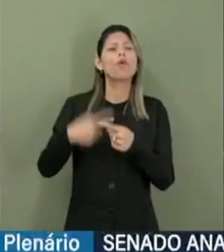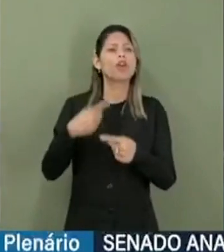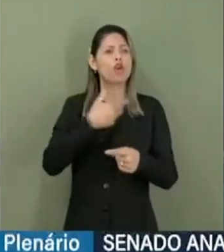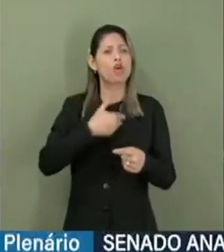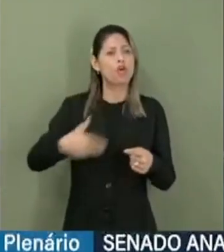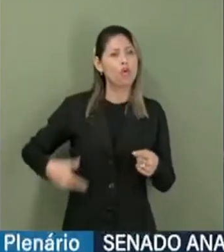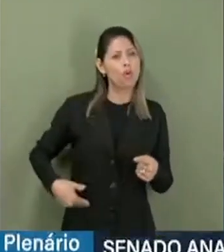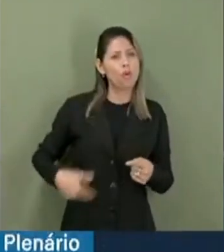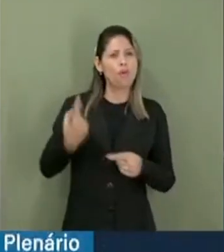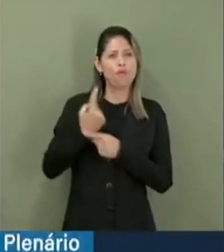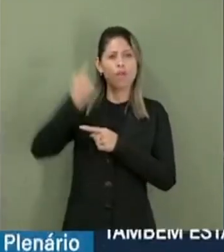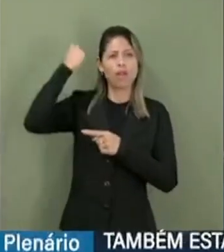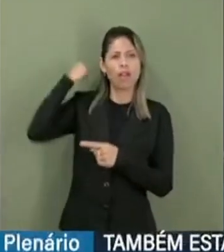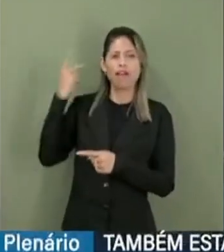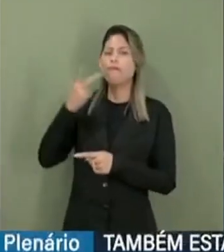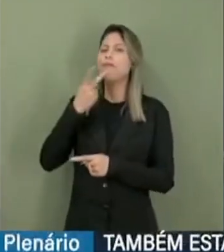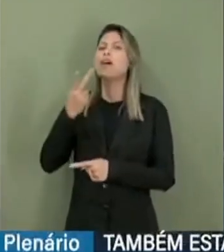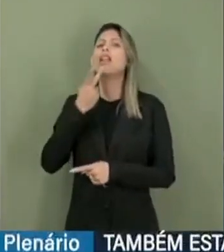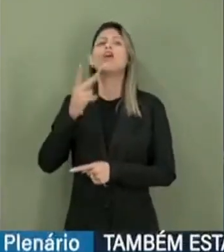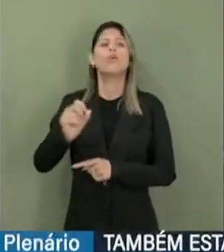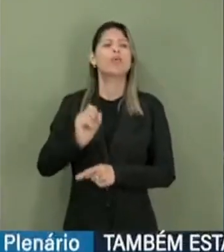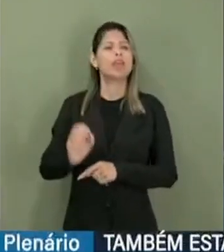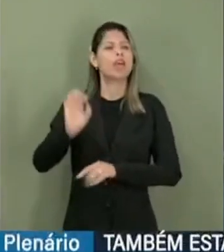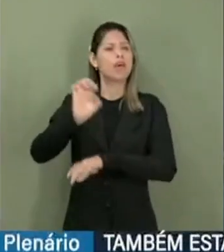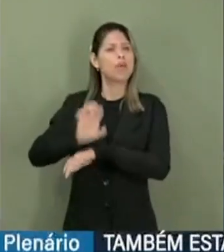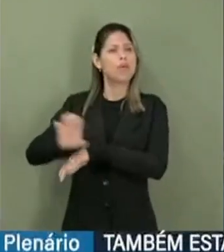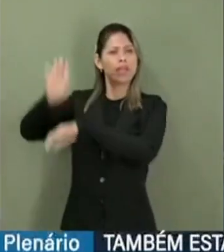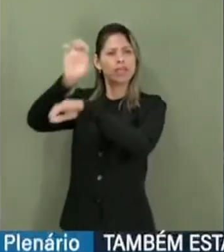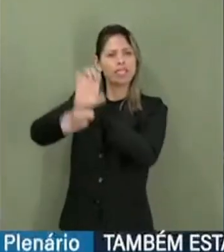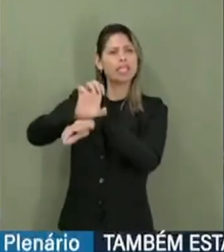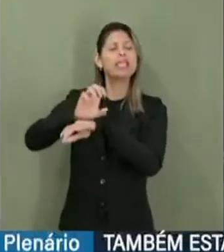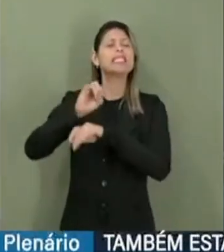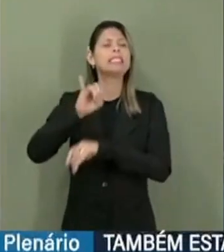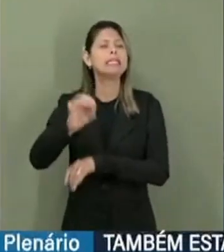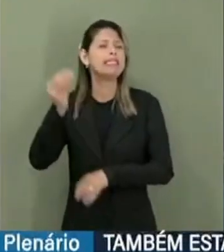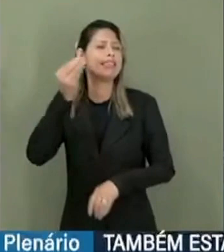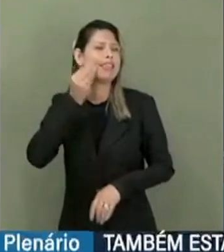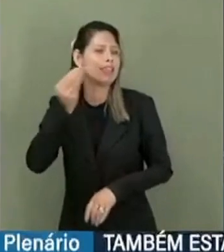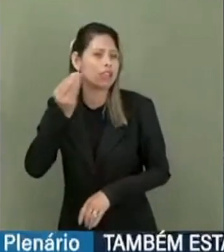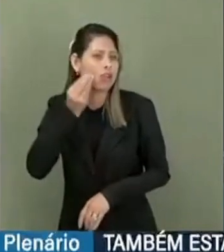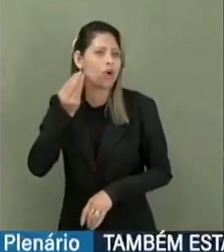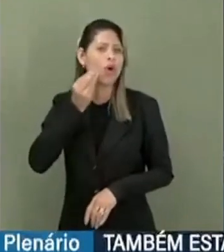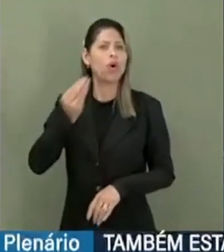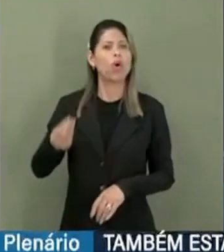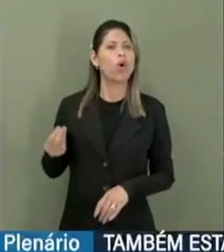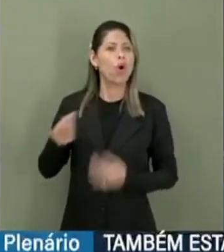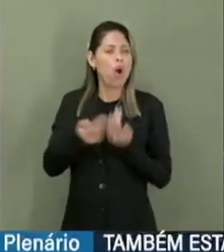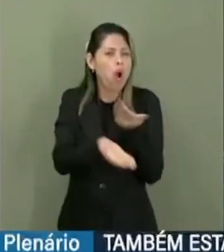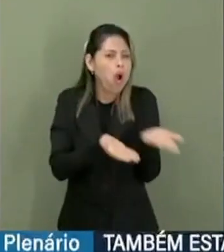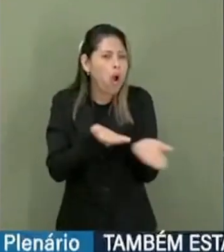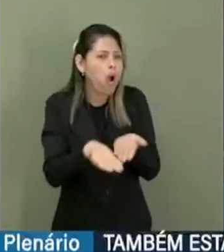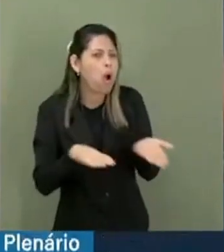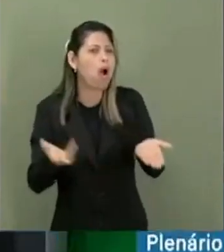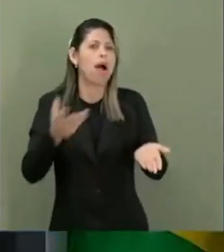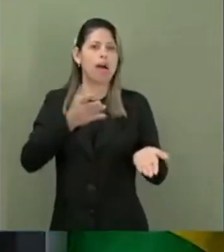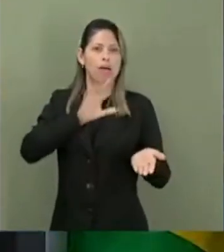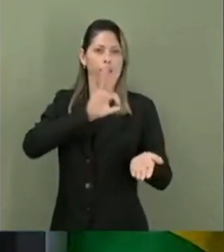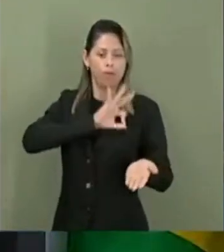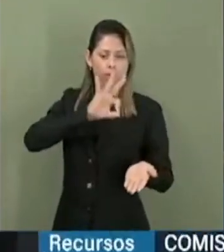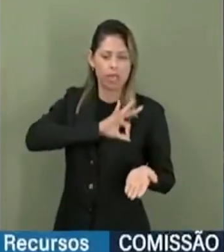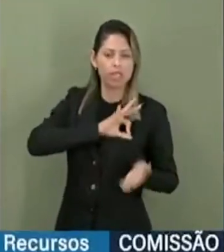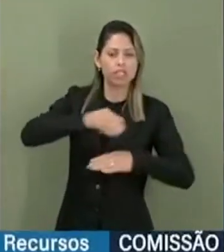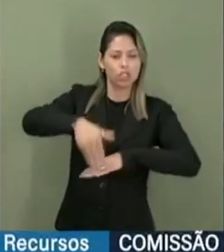presidente Lula falar de aparelhamento do Estado quando tentou aparecer a polícia federal a Polícia Rodoviária Federal